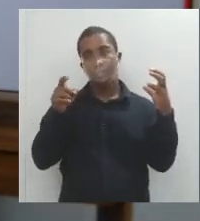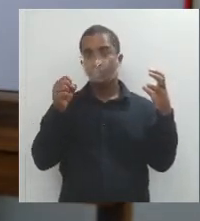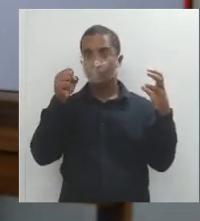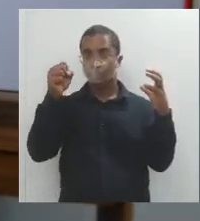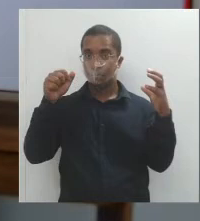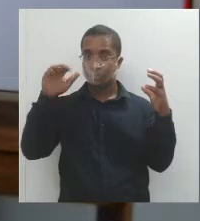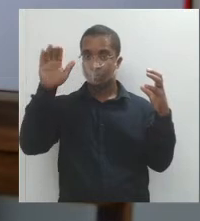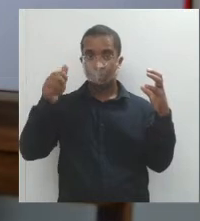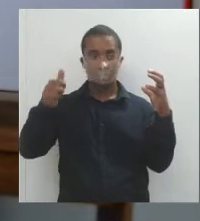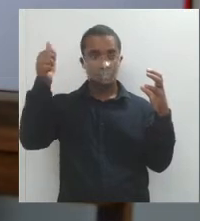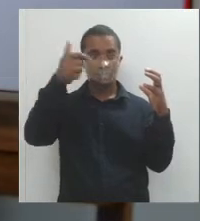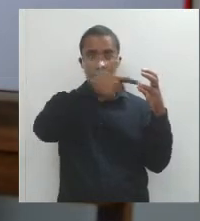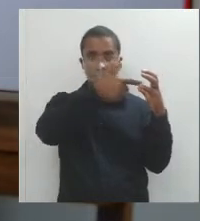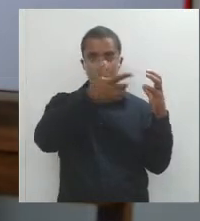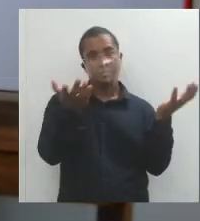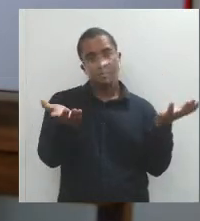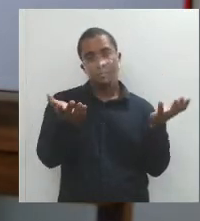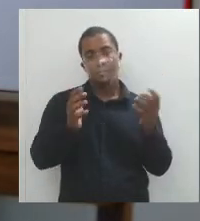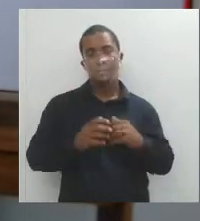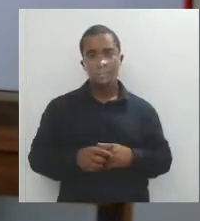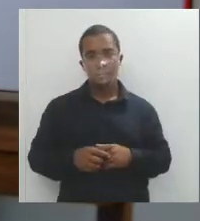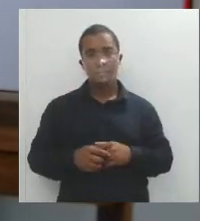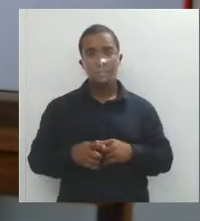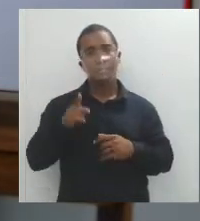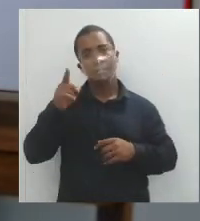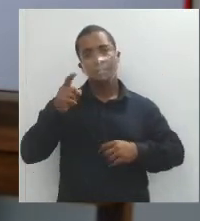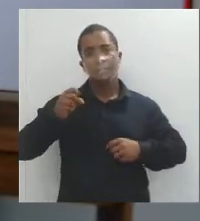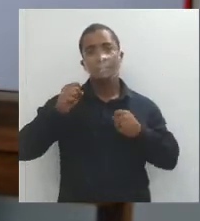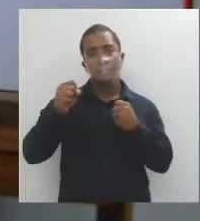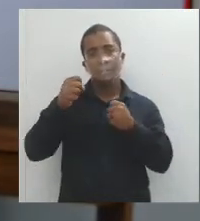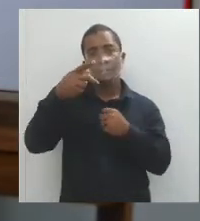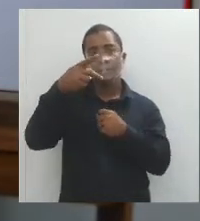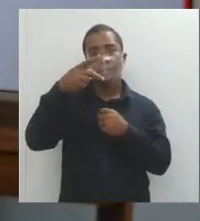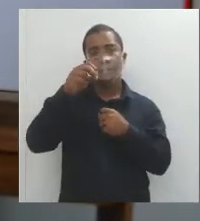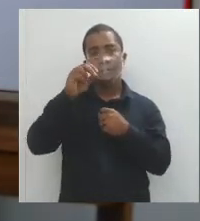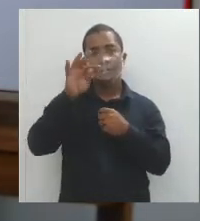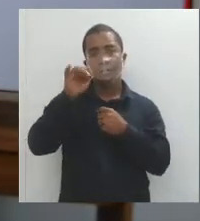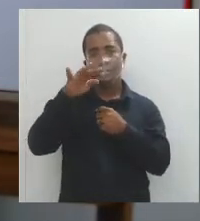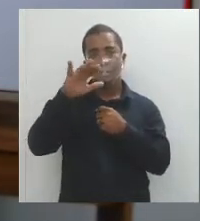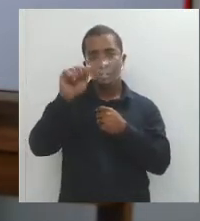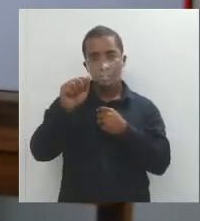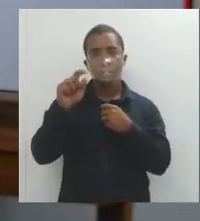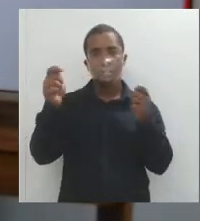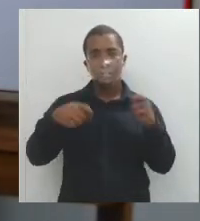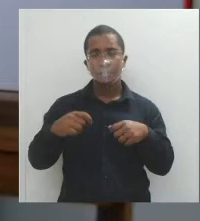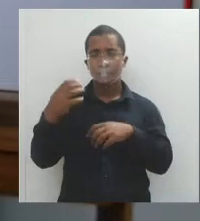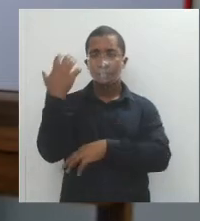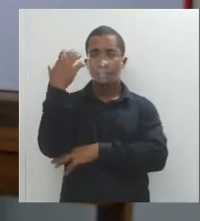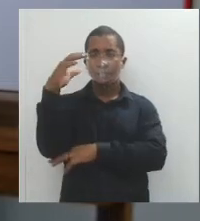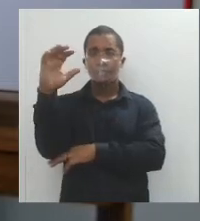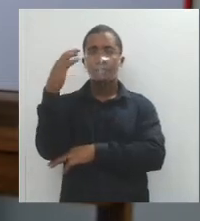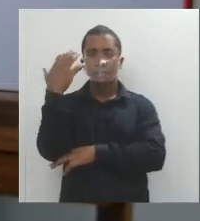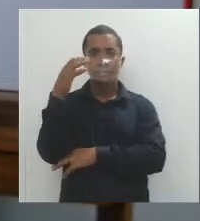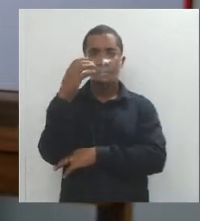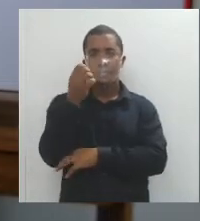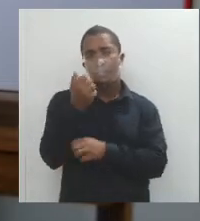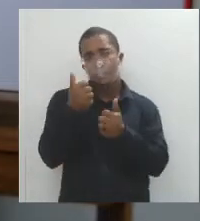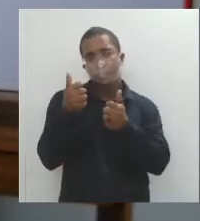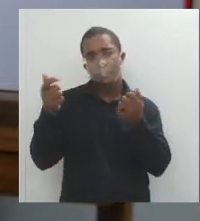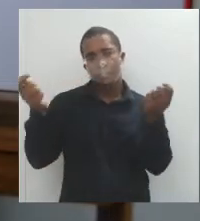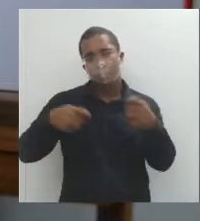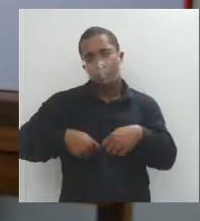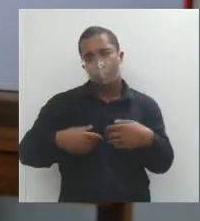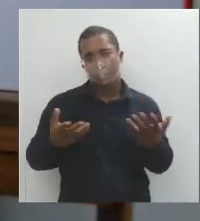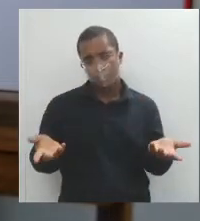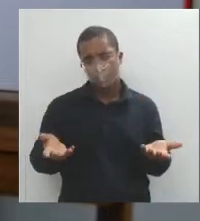potência maior de vento, de grandeza, de conforto ambiental. A gente pode analisar, inclusive, assim, né? Vamos dar uma olhada